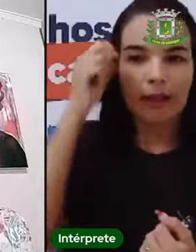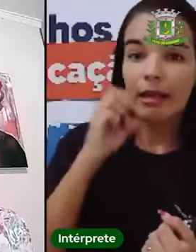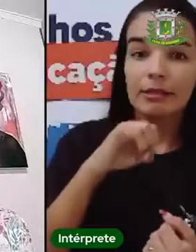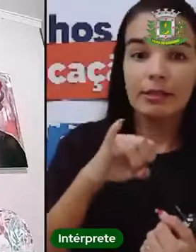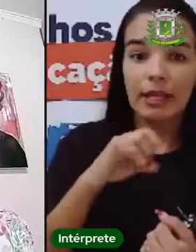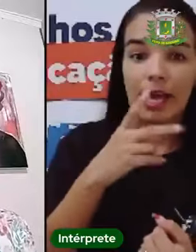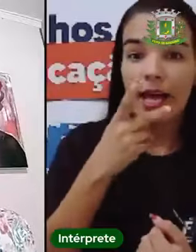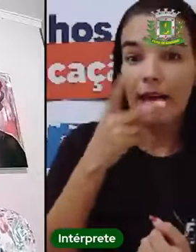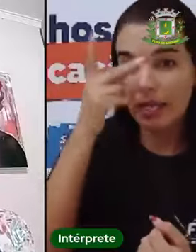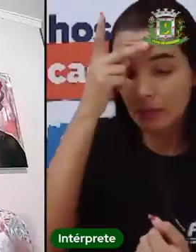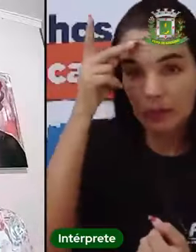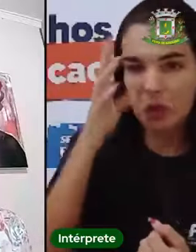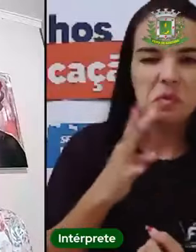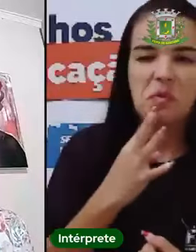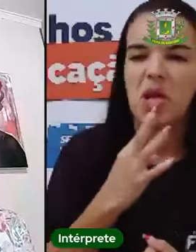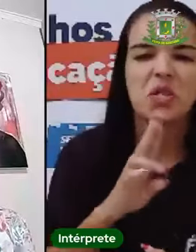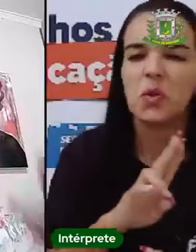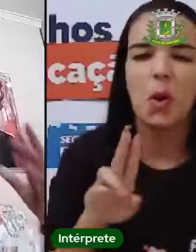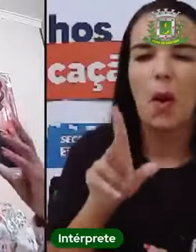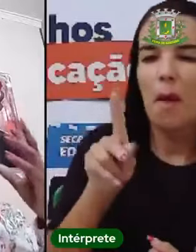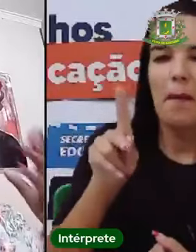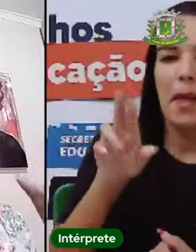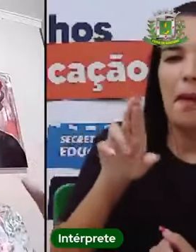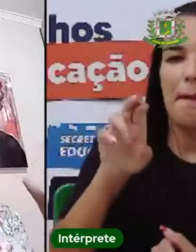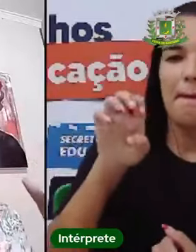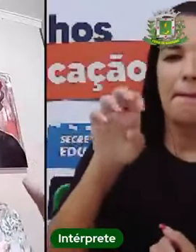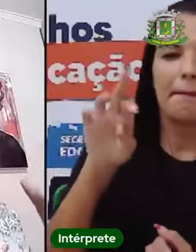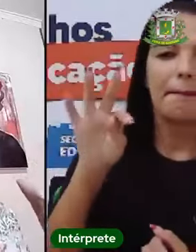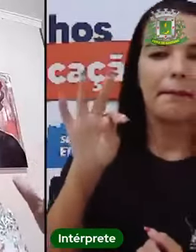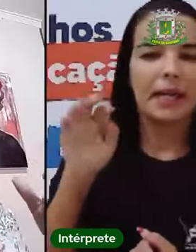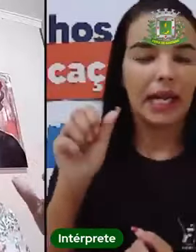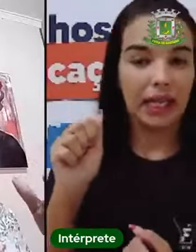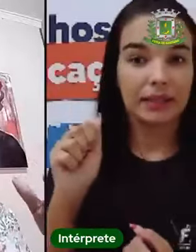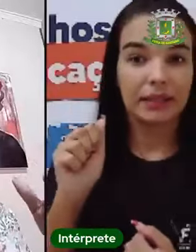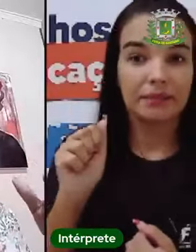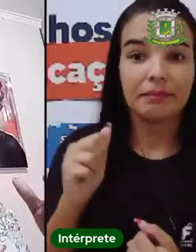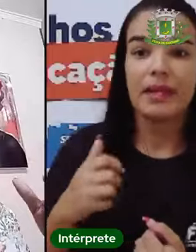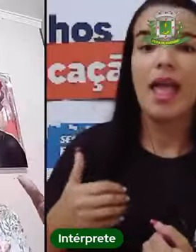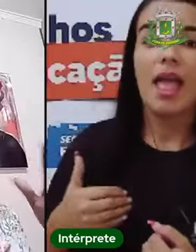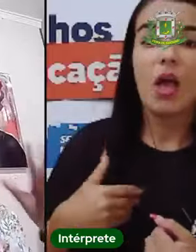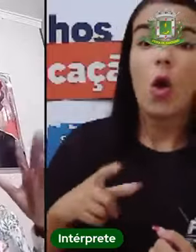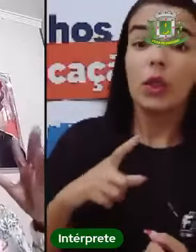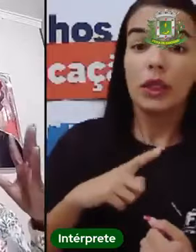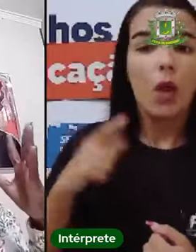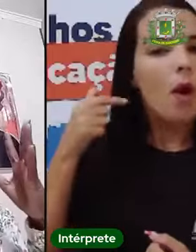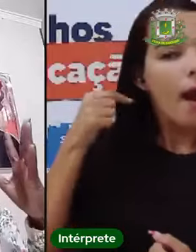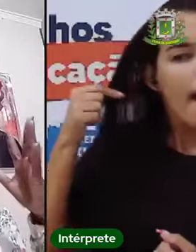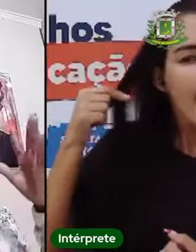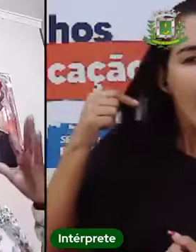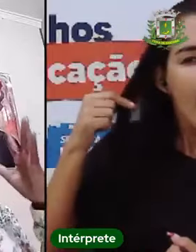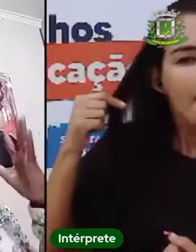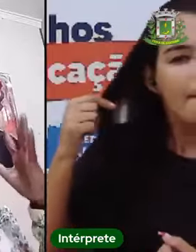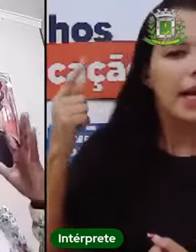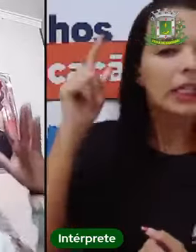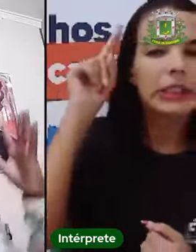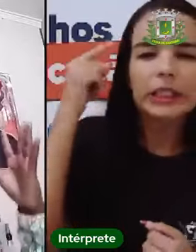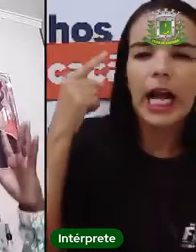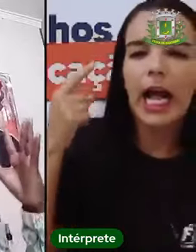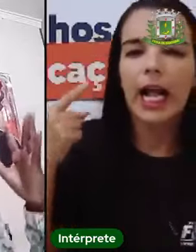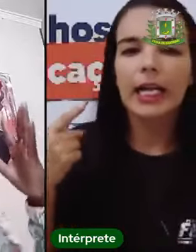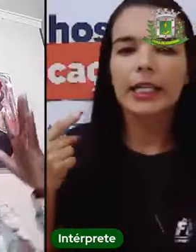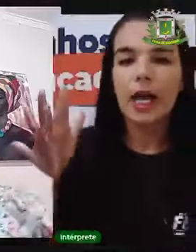preta ainda, negra. Eu tenho cabelo crespo, black, assim, crescido